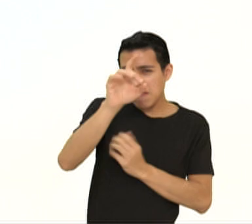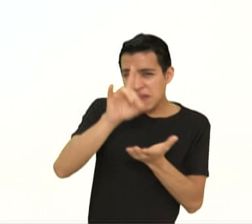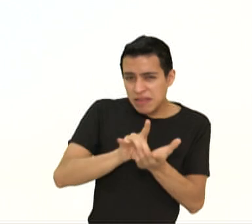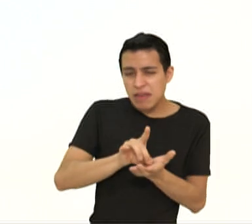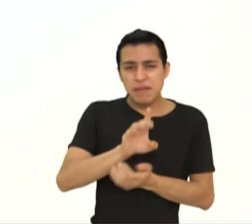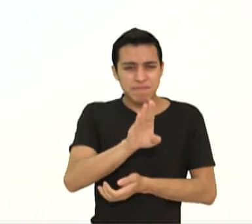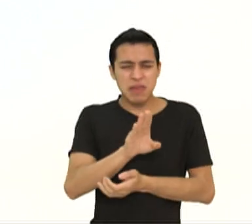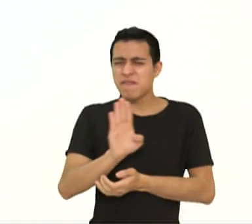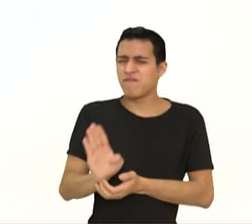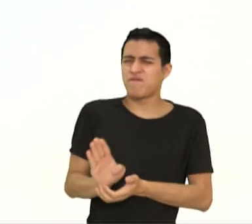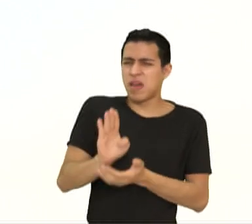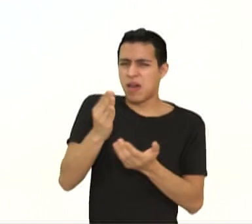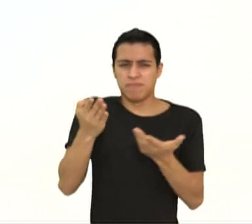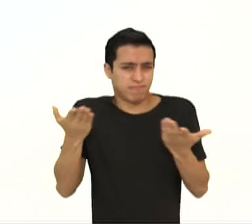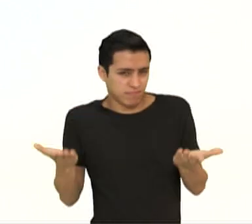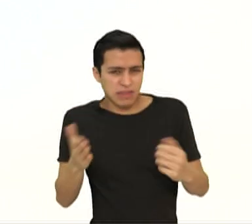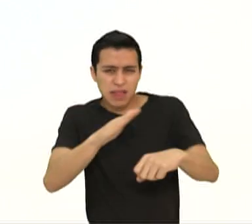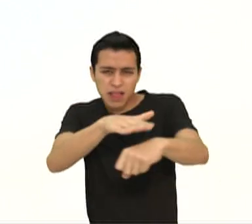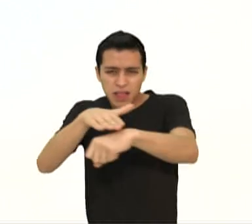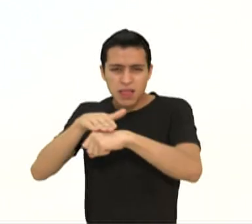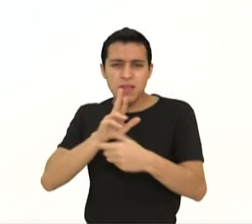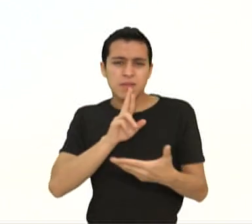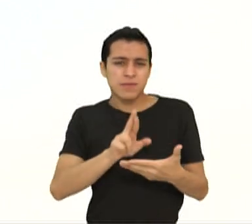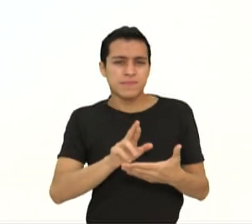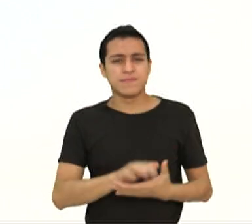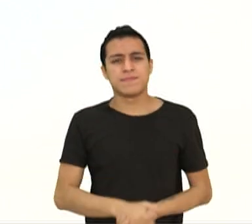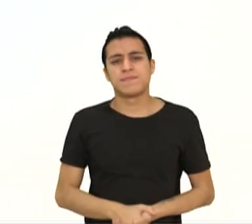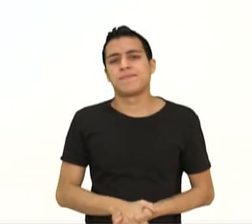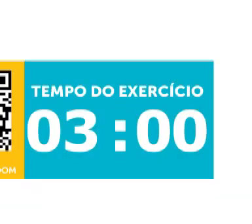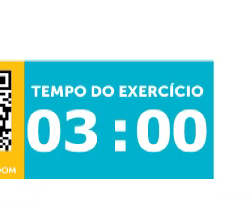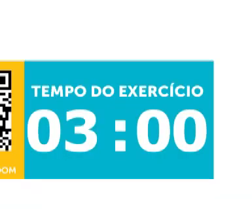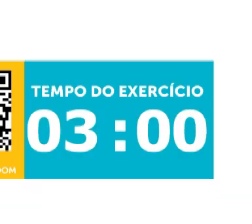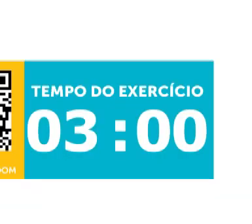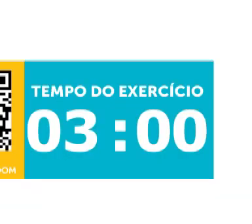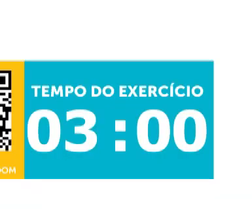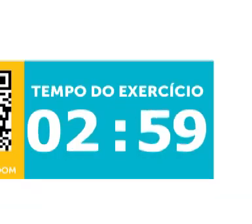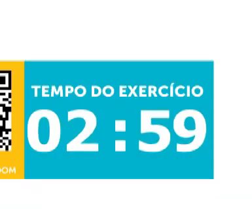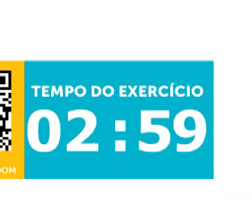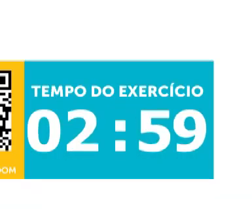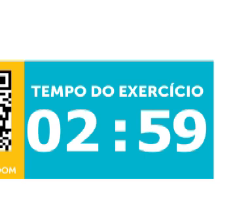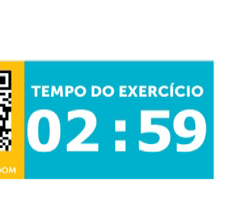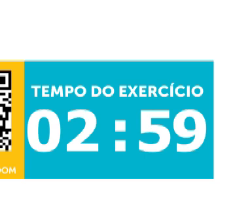a afirmação é falsa? Um tempinho aí para vocês resolverem.